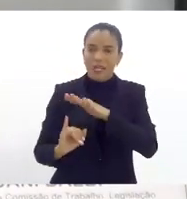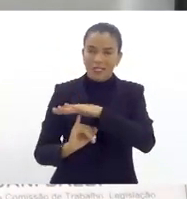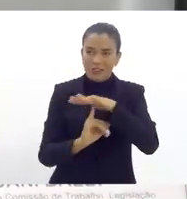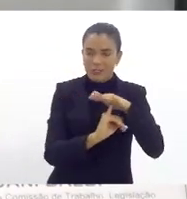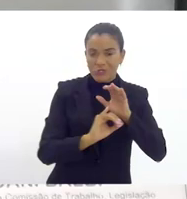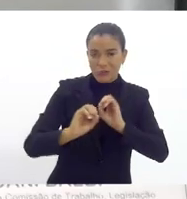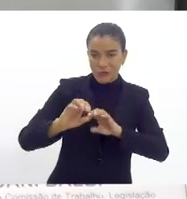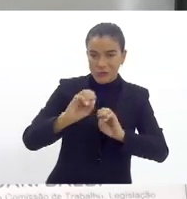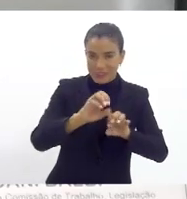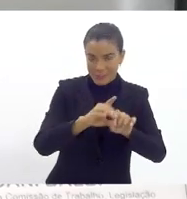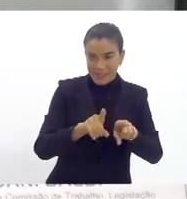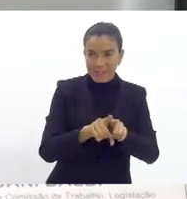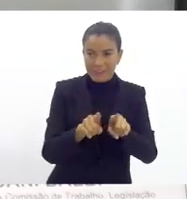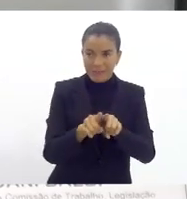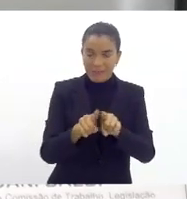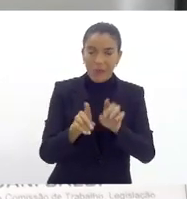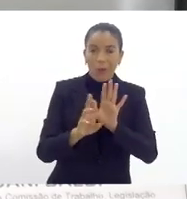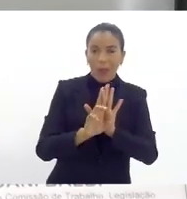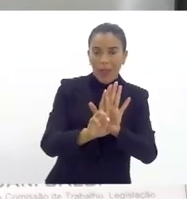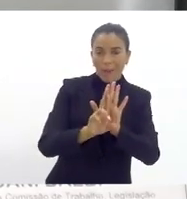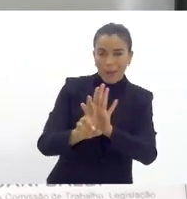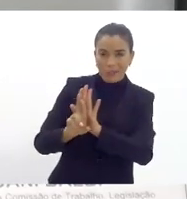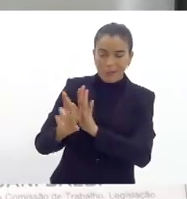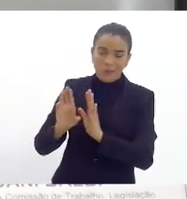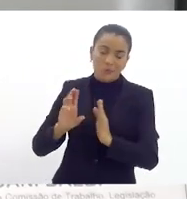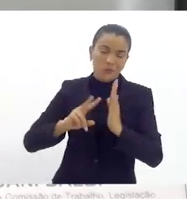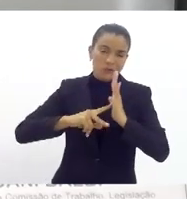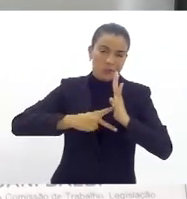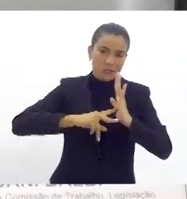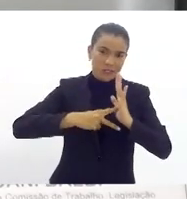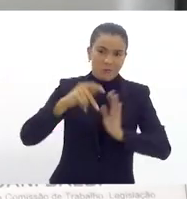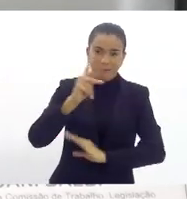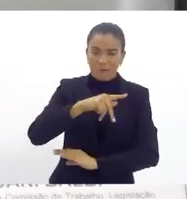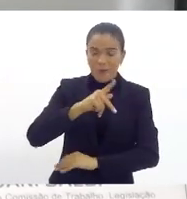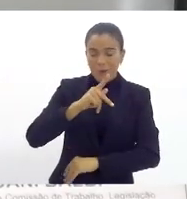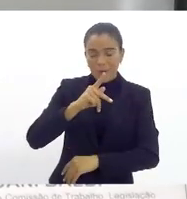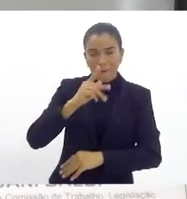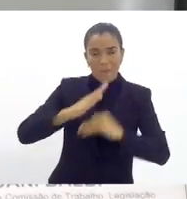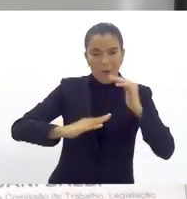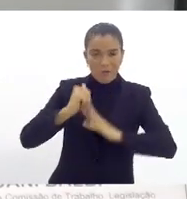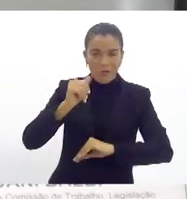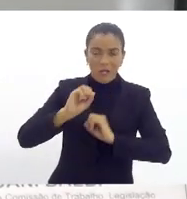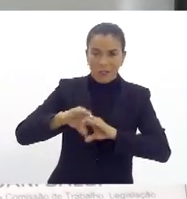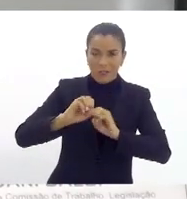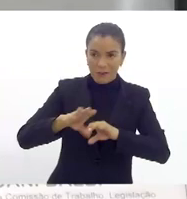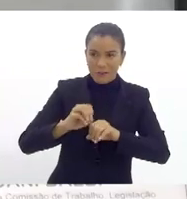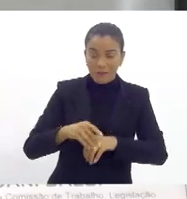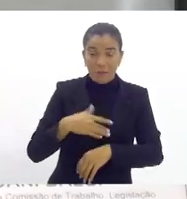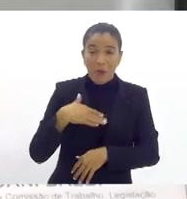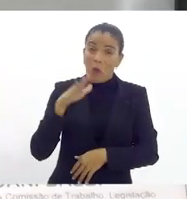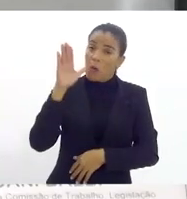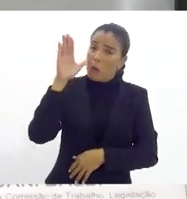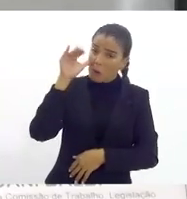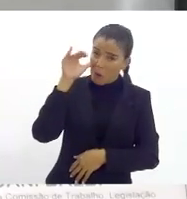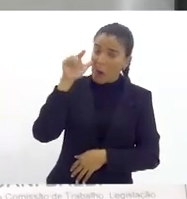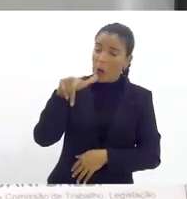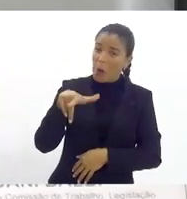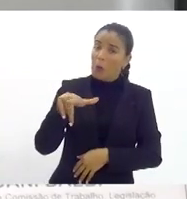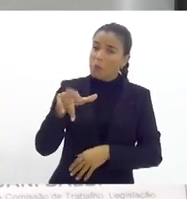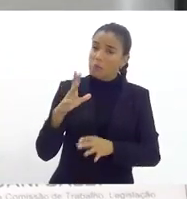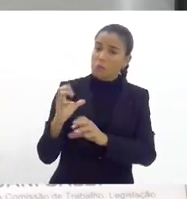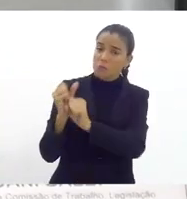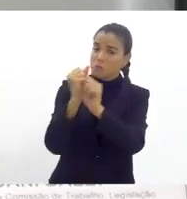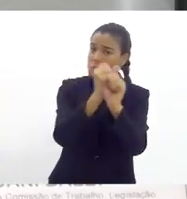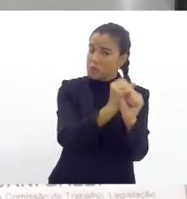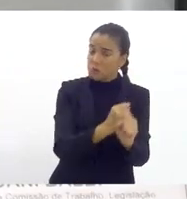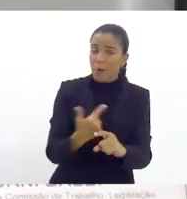estudantis mas também é de alguns representantes dos sindicatos de profissionais de educação e curioso esse dado né que deu